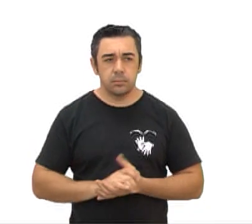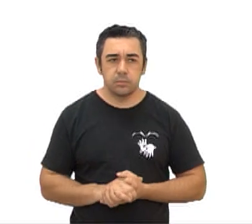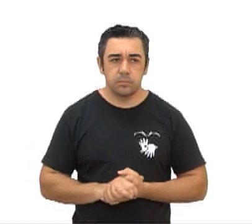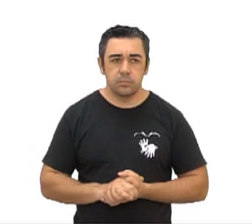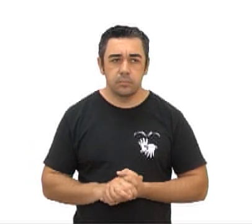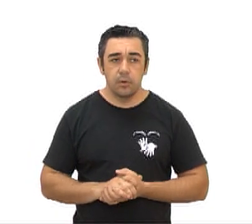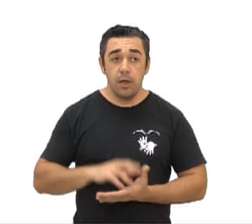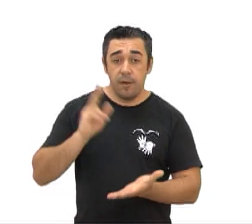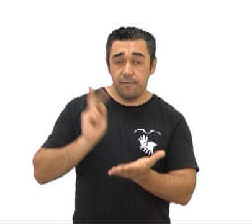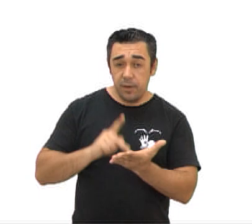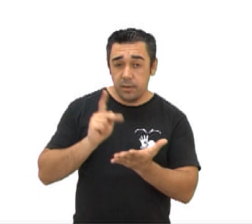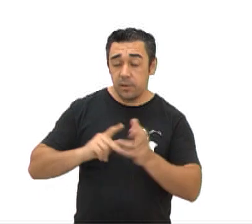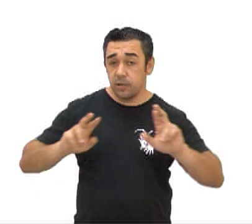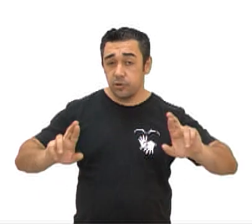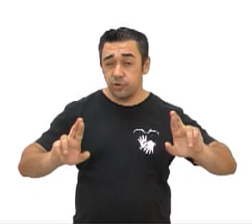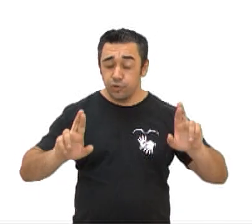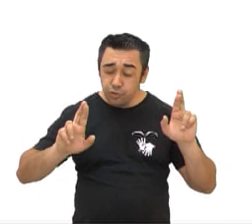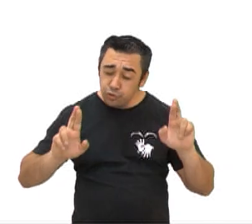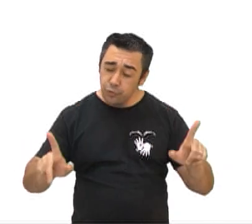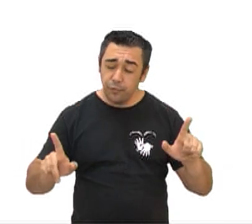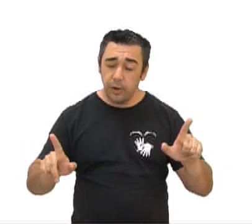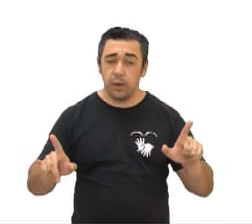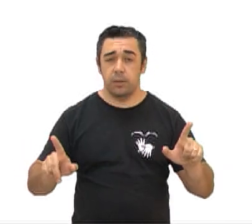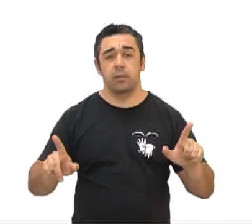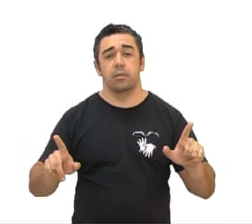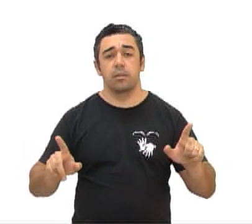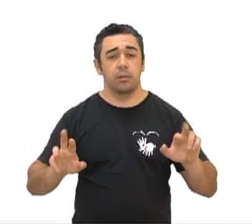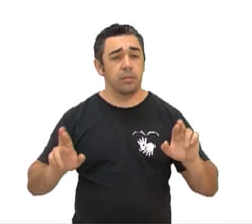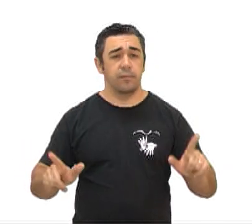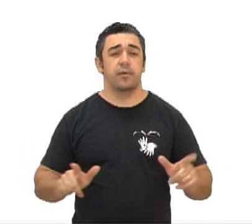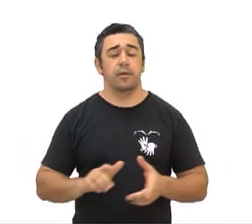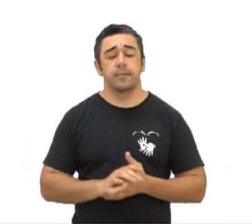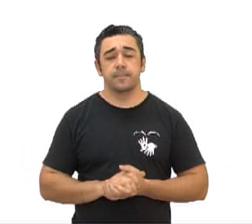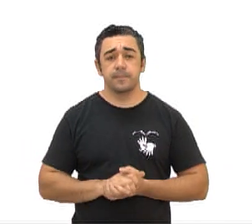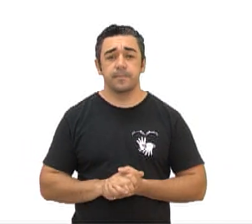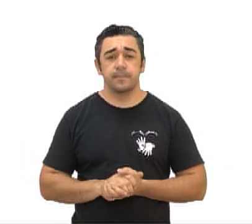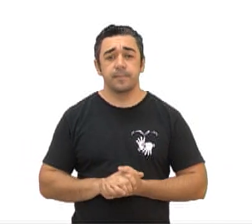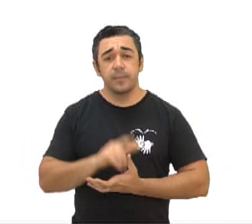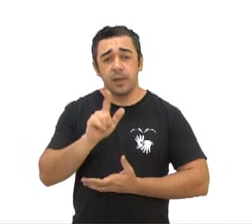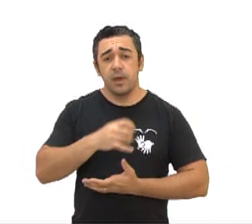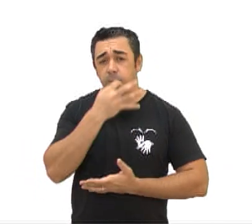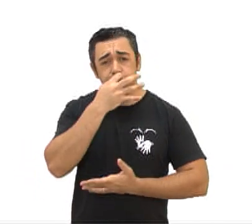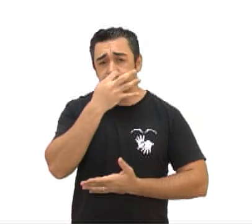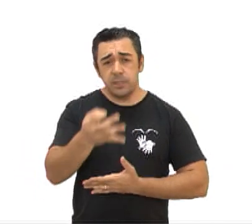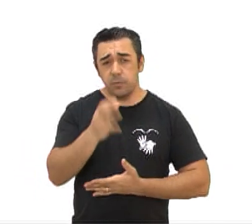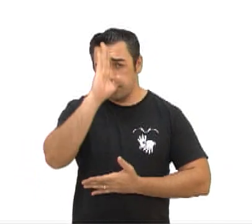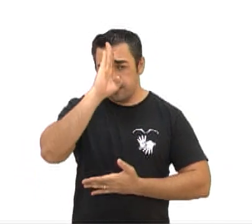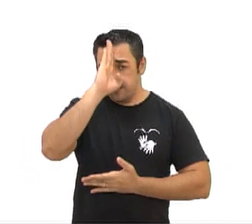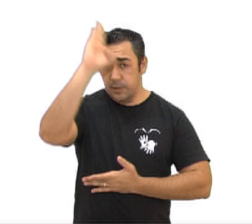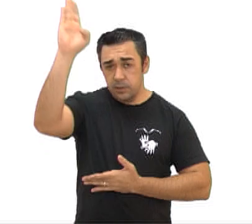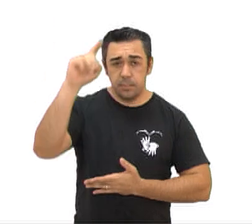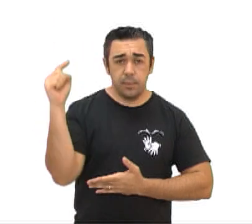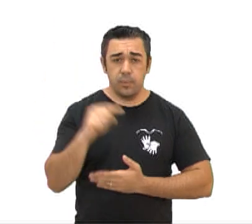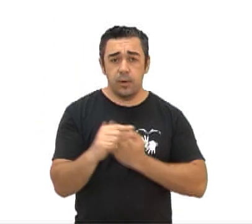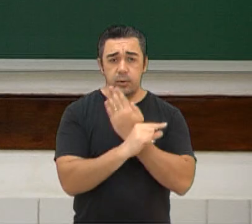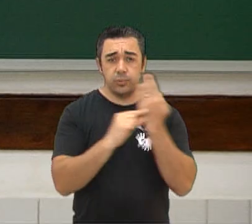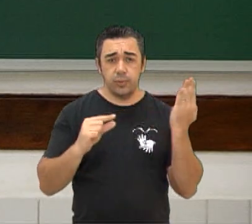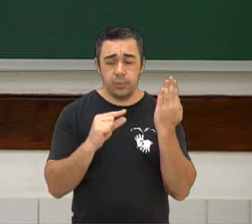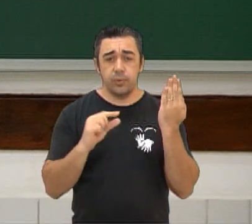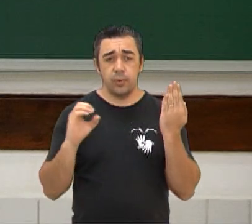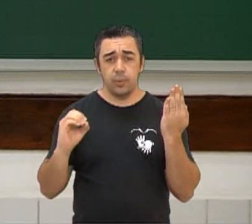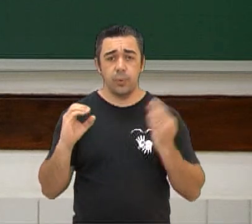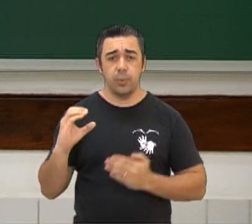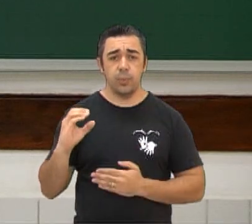As verdades eram diferentes. Esse é o argumento central do Guilherme, que